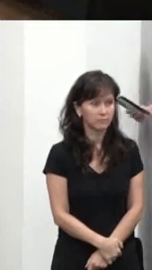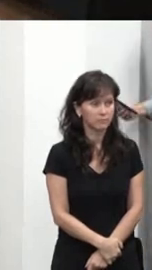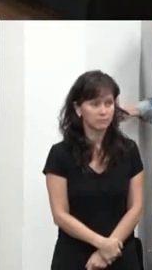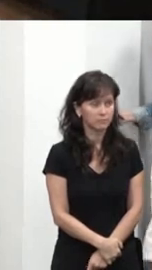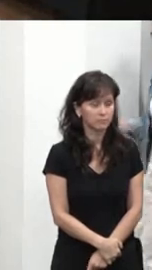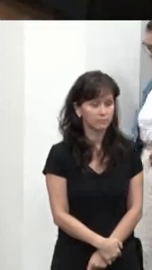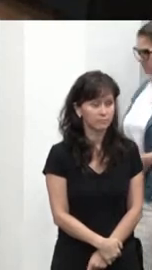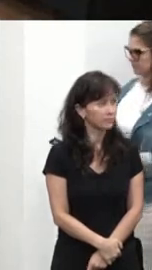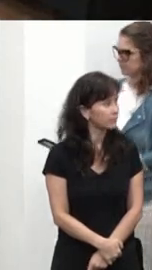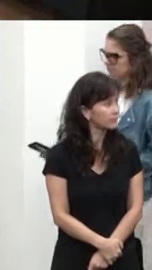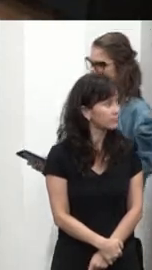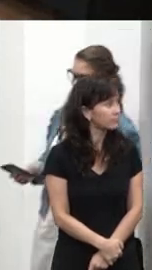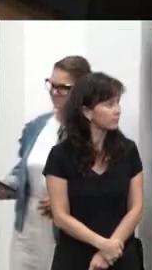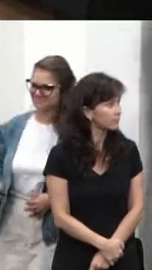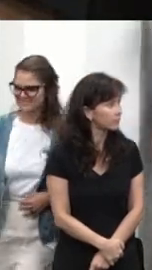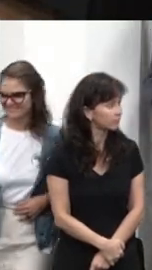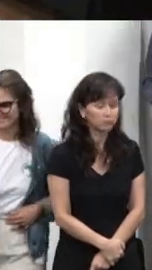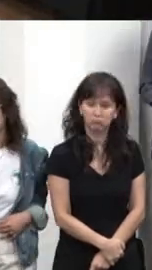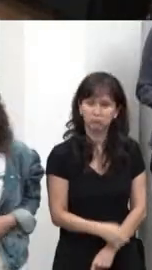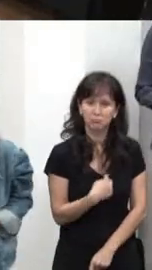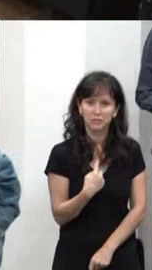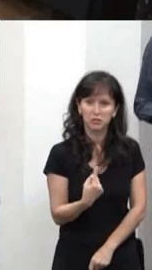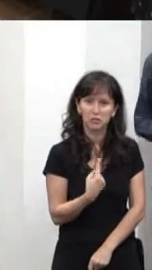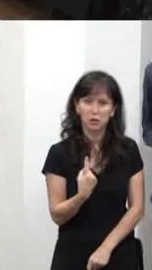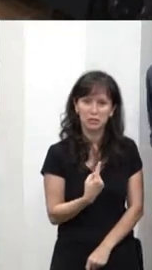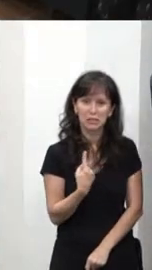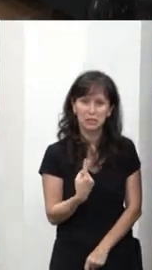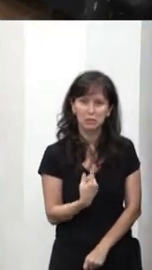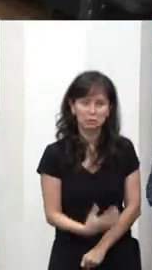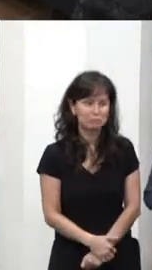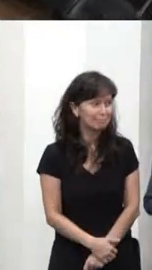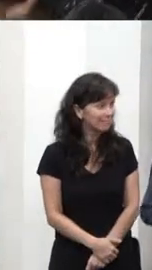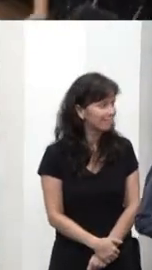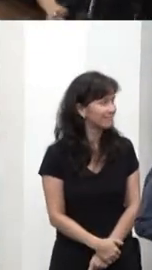rapaz vou ficar sozinho aqui na mesa mas tudo bem